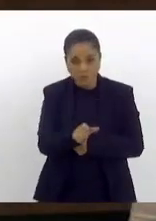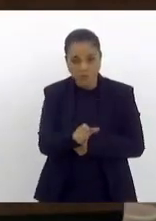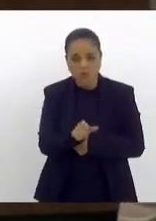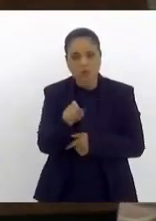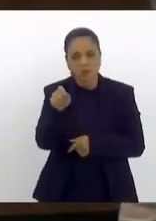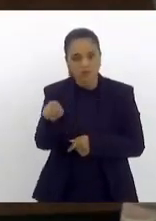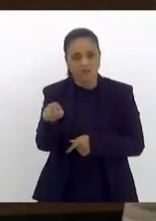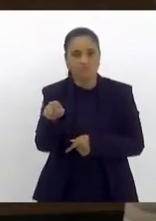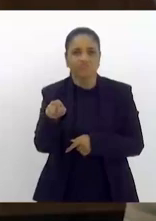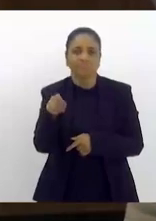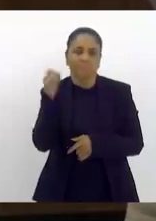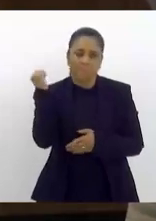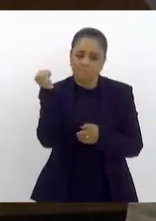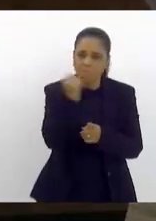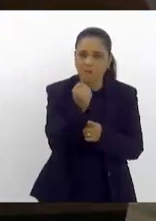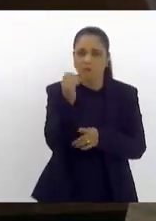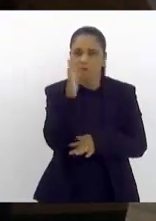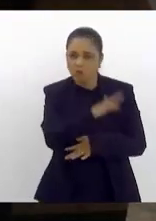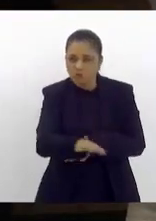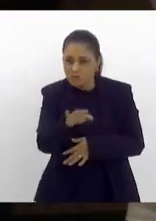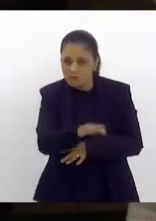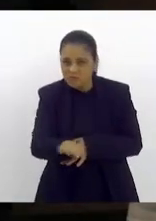causou esta tragédia, ele estava